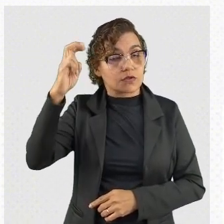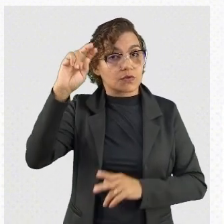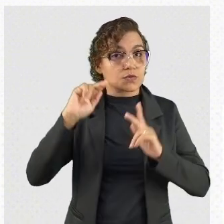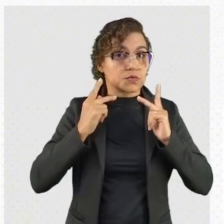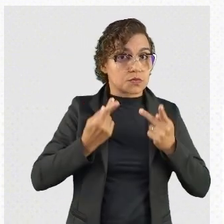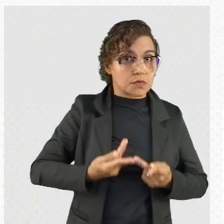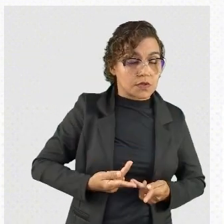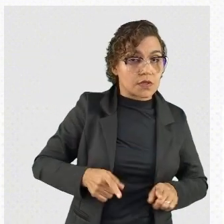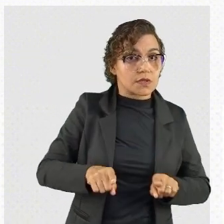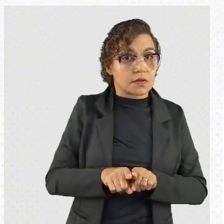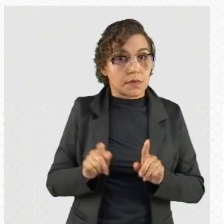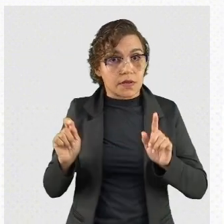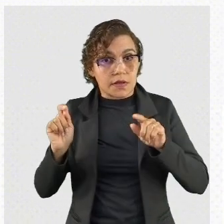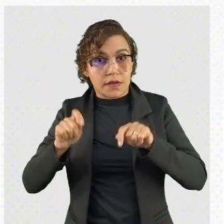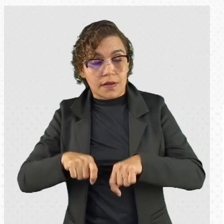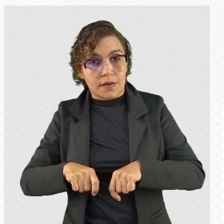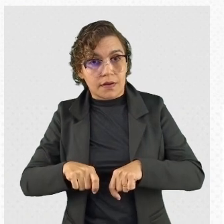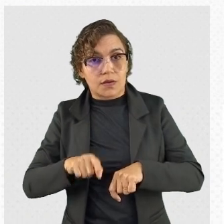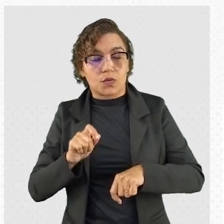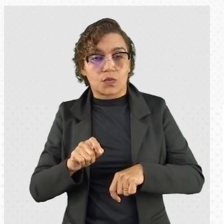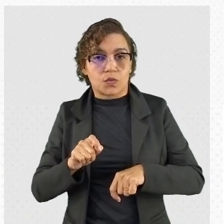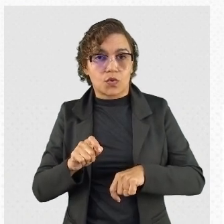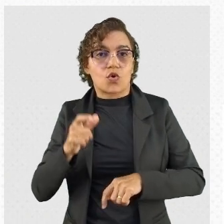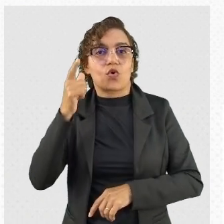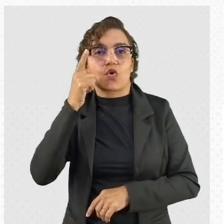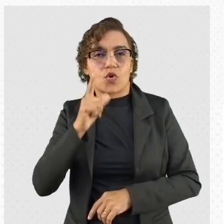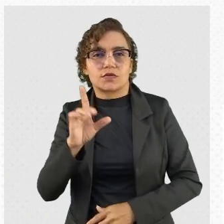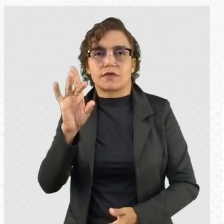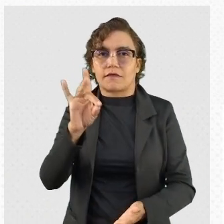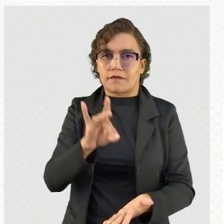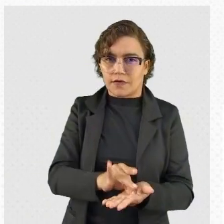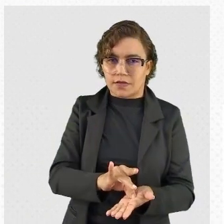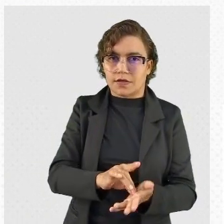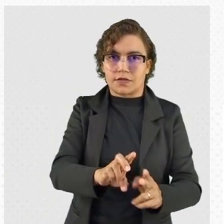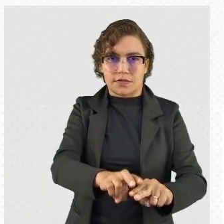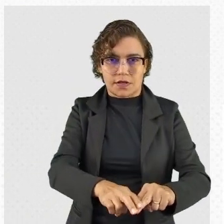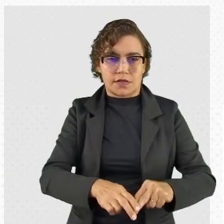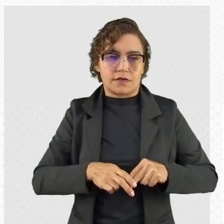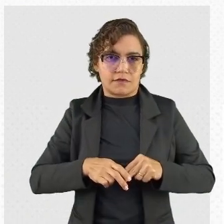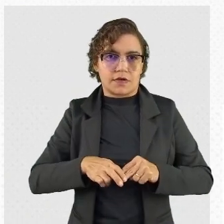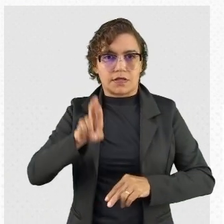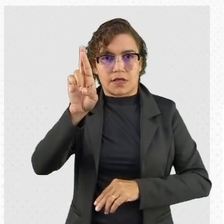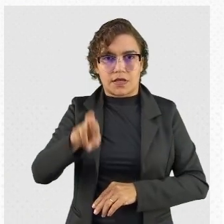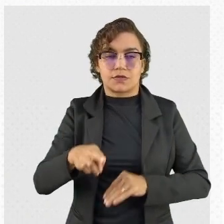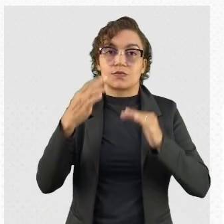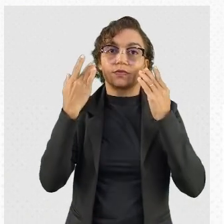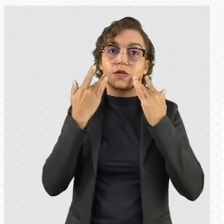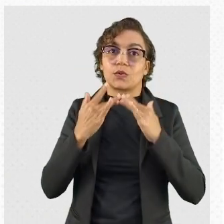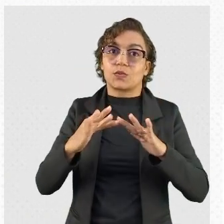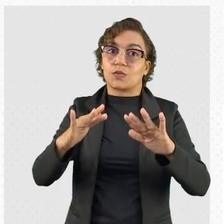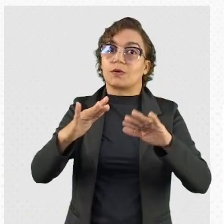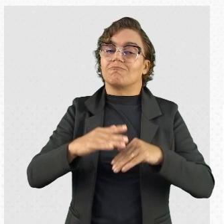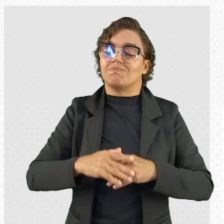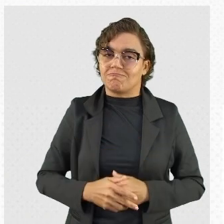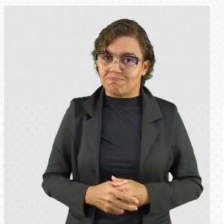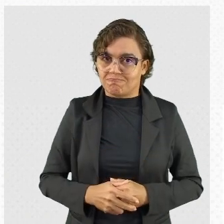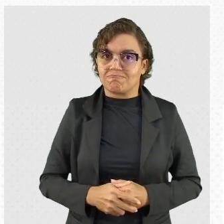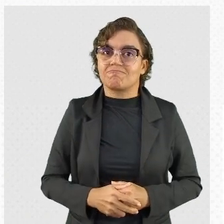humana e a sua capacidade de alcançar a verdade por meio da razão natural. Olha